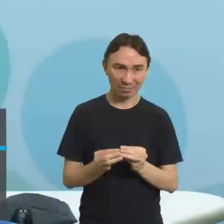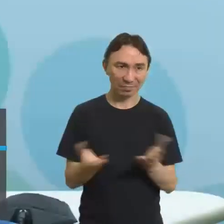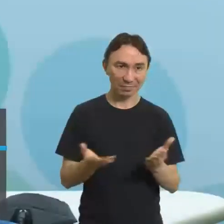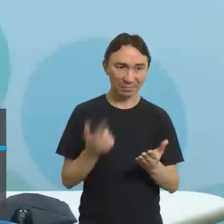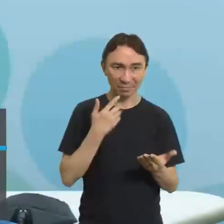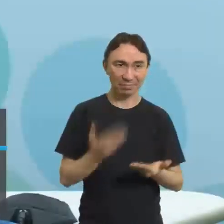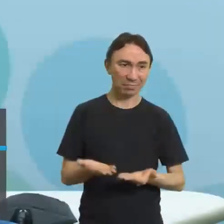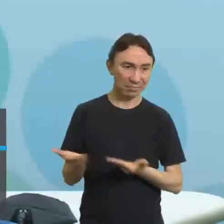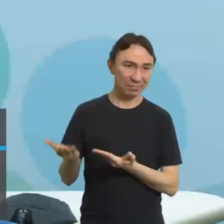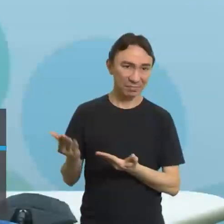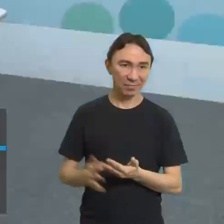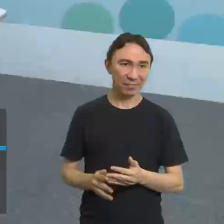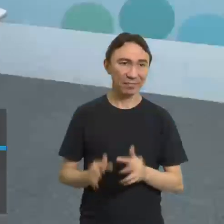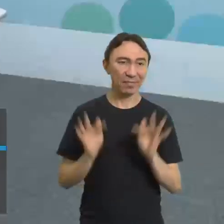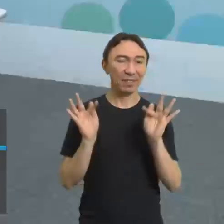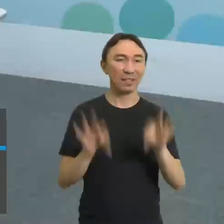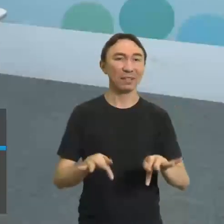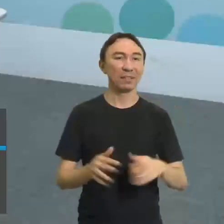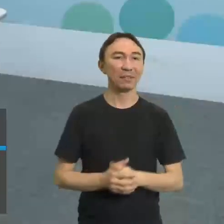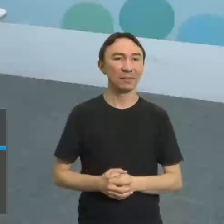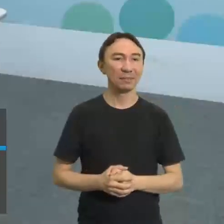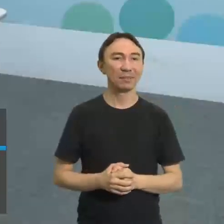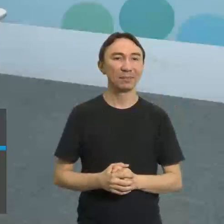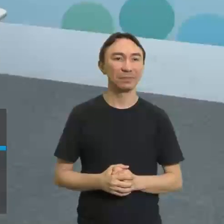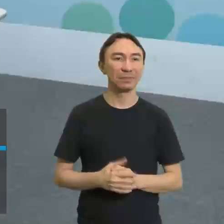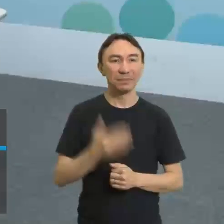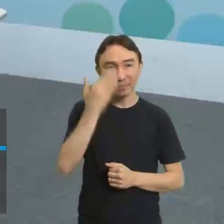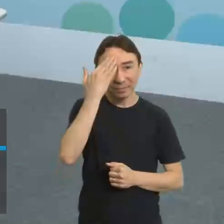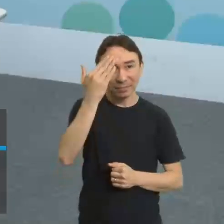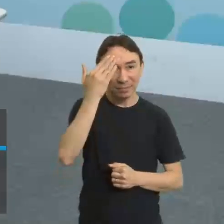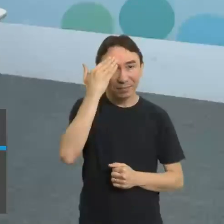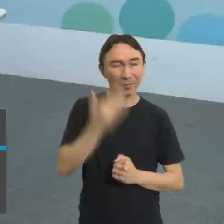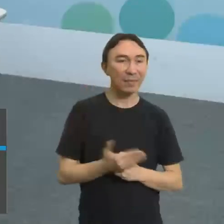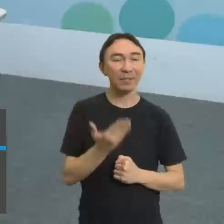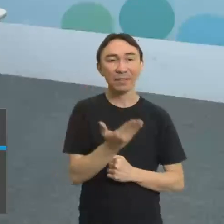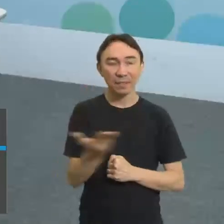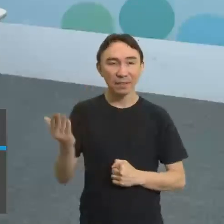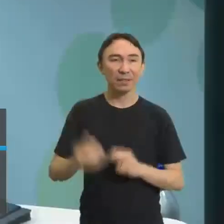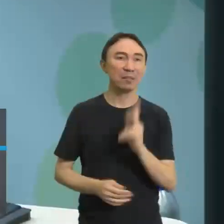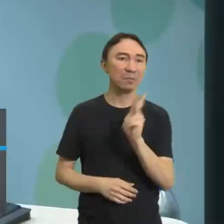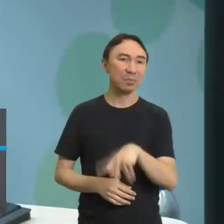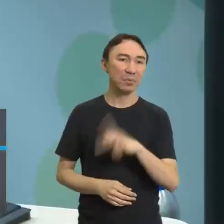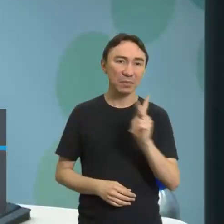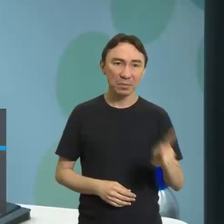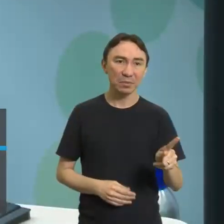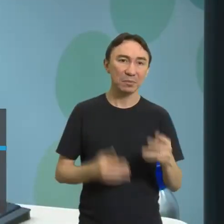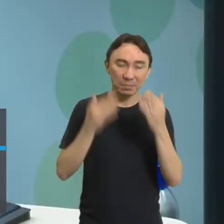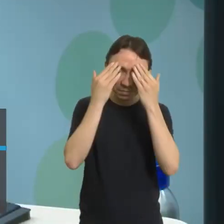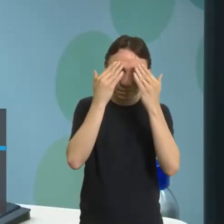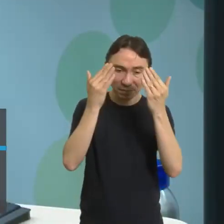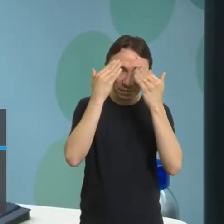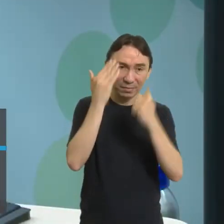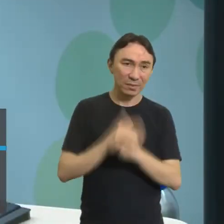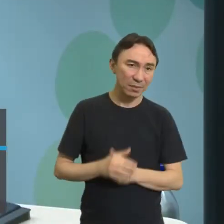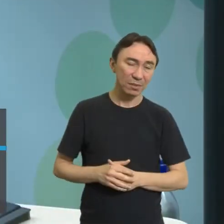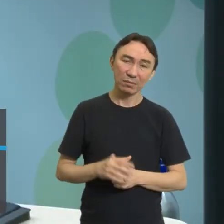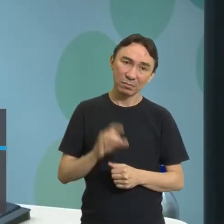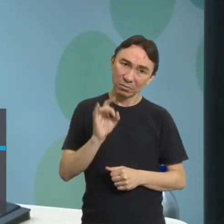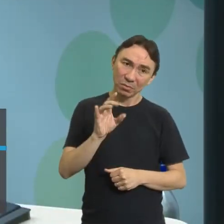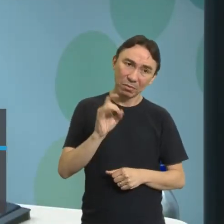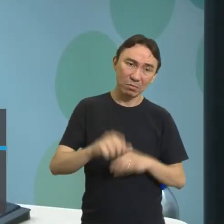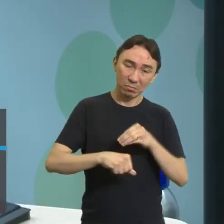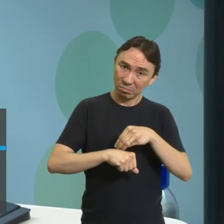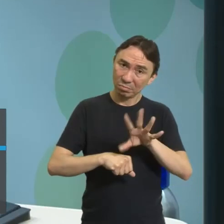gente. Obrigada, Carol. Obrigada, professores. Então é isso, apenas uma sugestão, nós colocamos